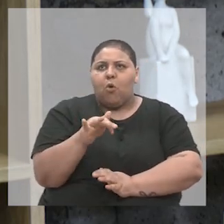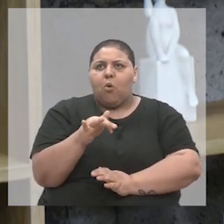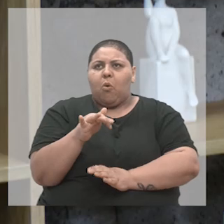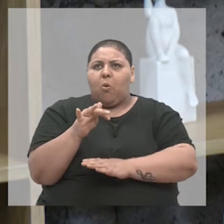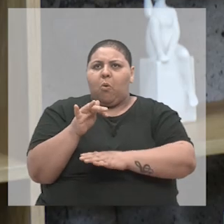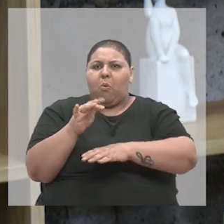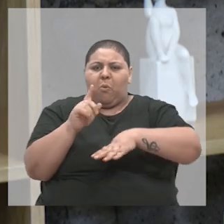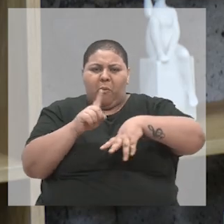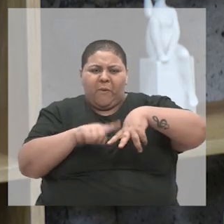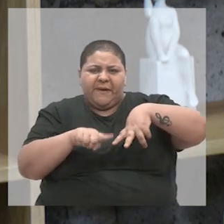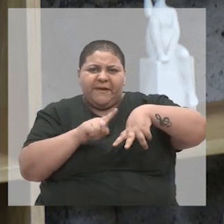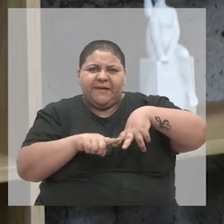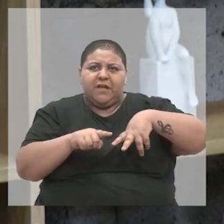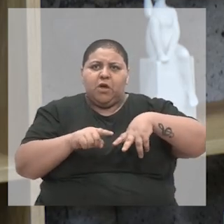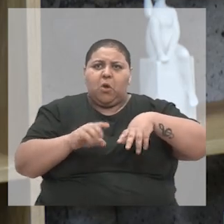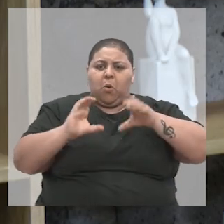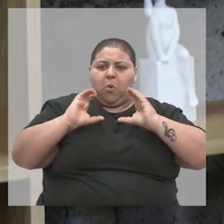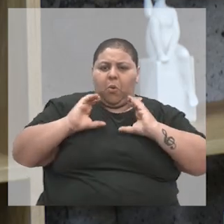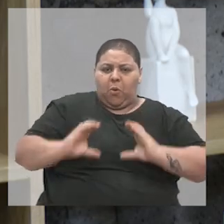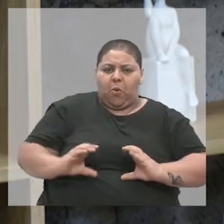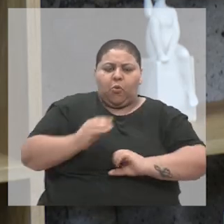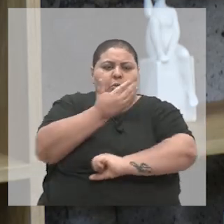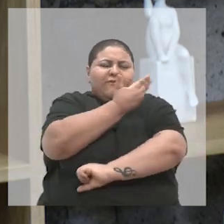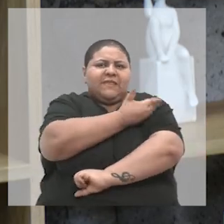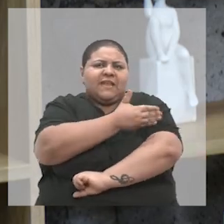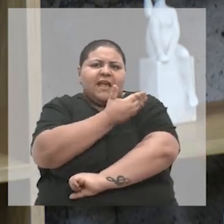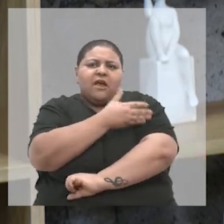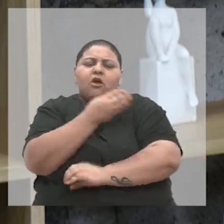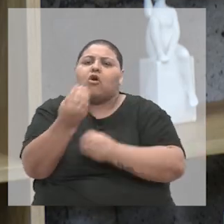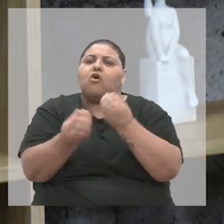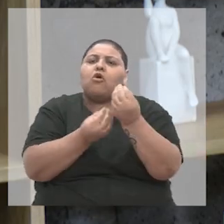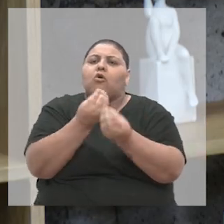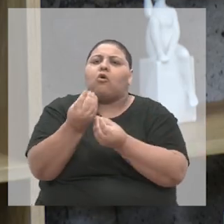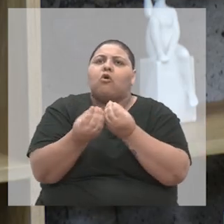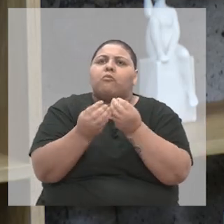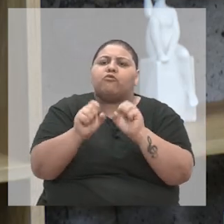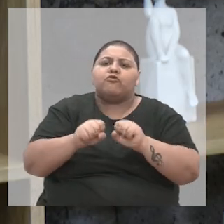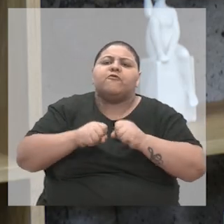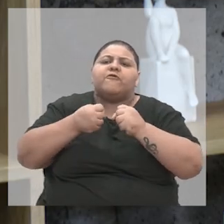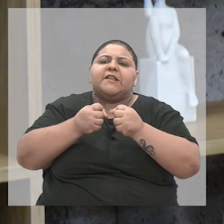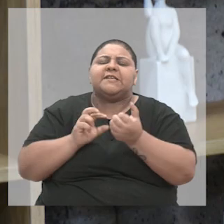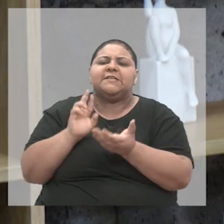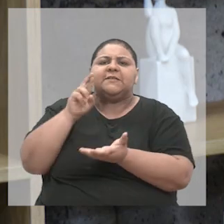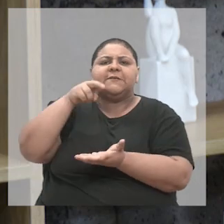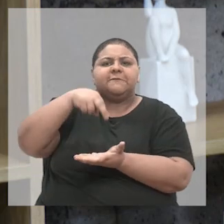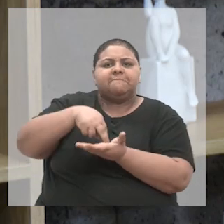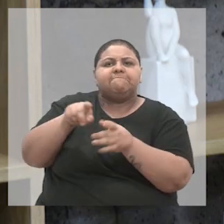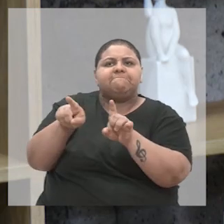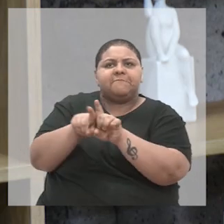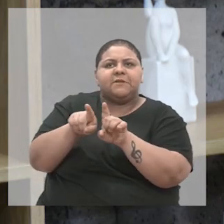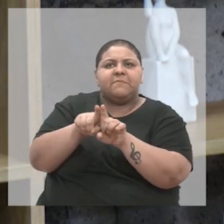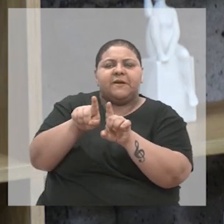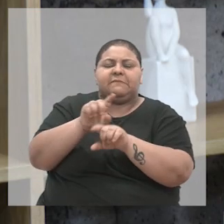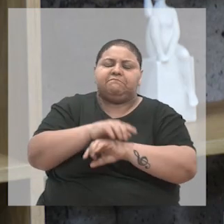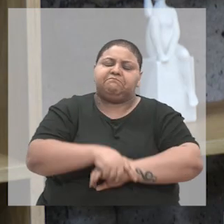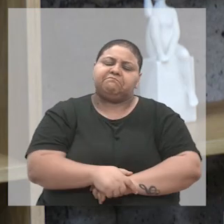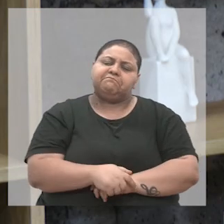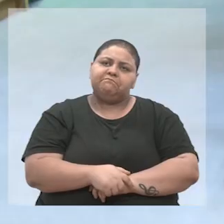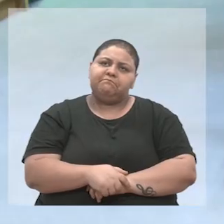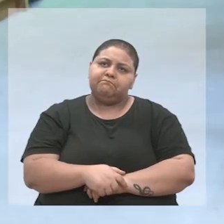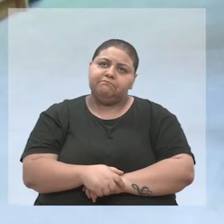com disciplina, com treinos. Como é que tu encara essa realidade também, Lourenço?